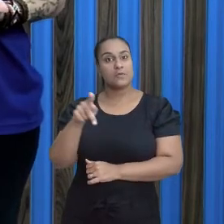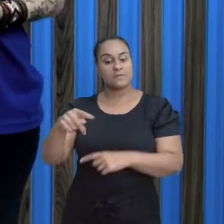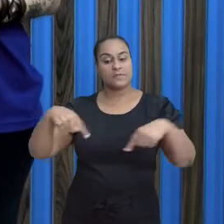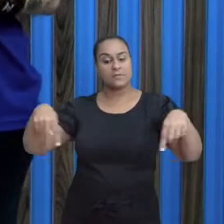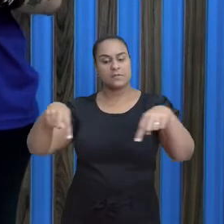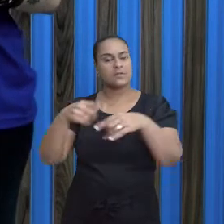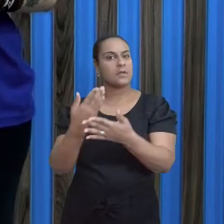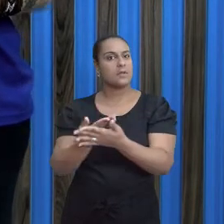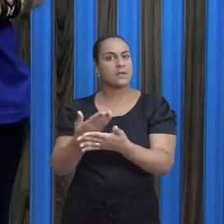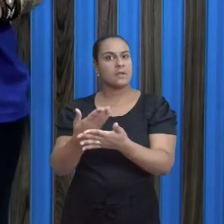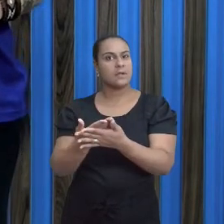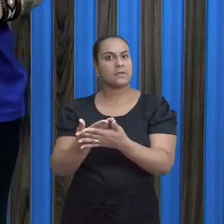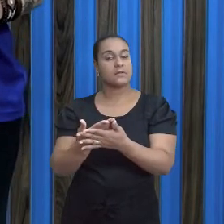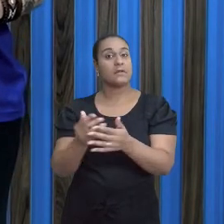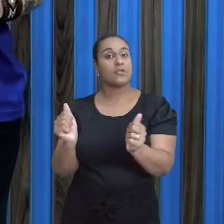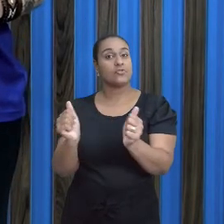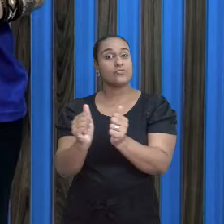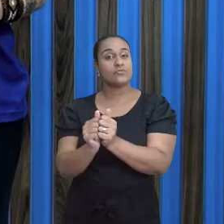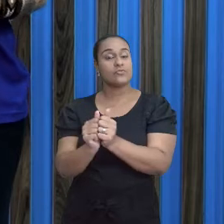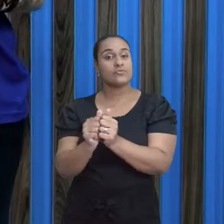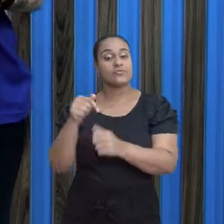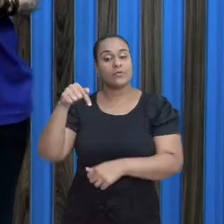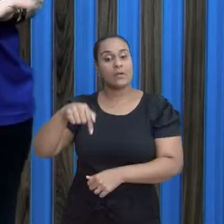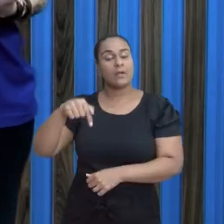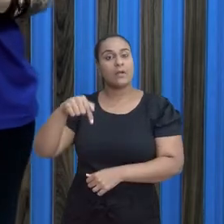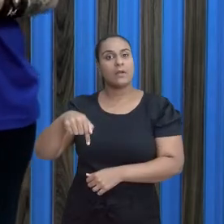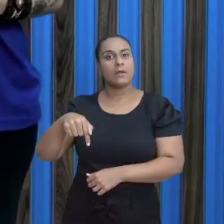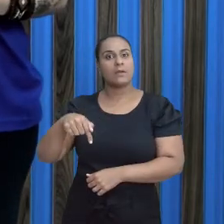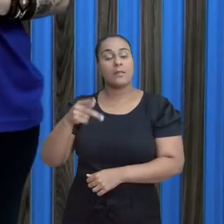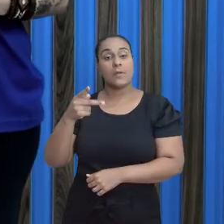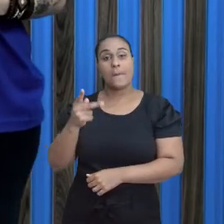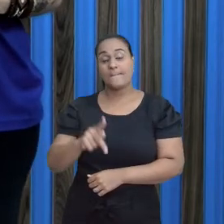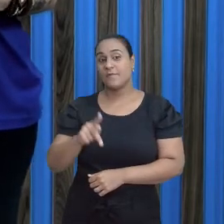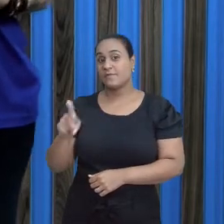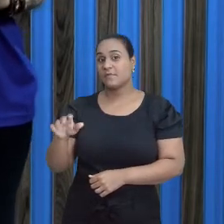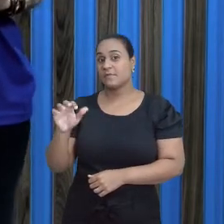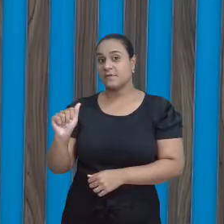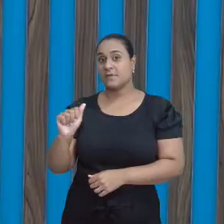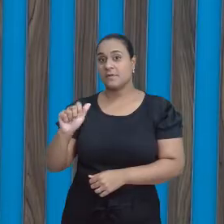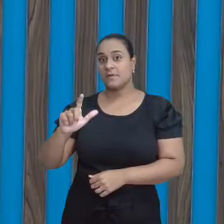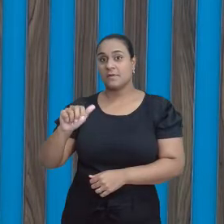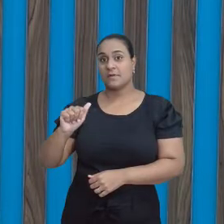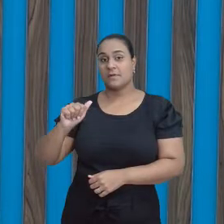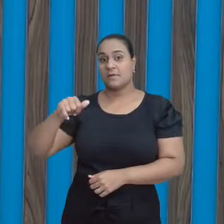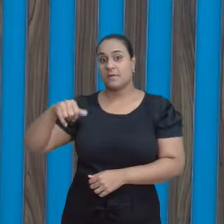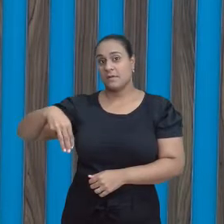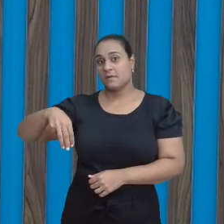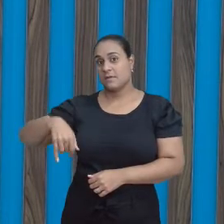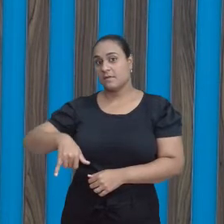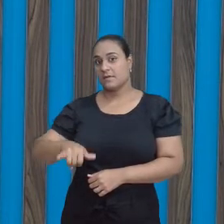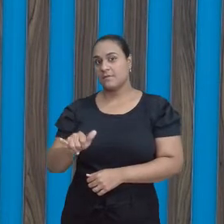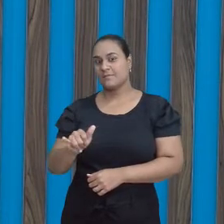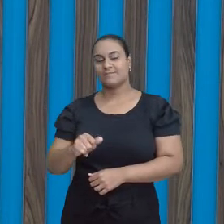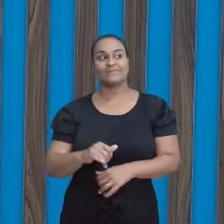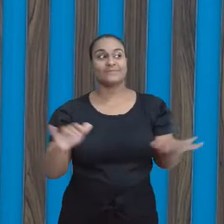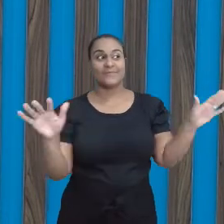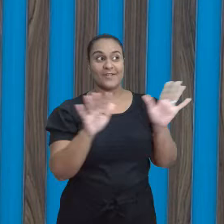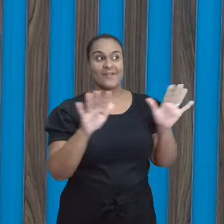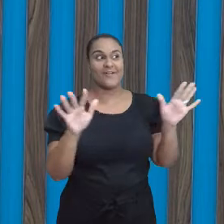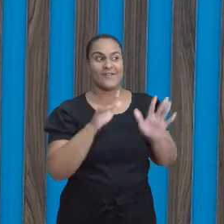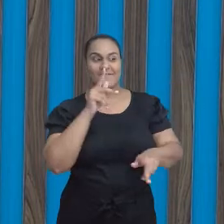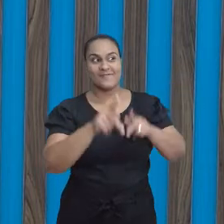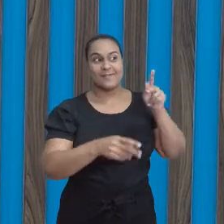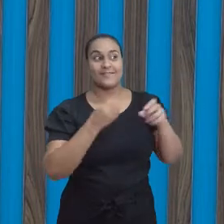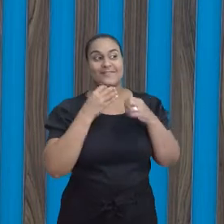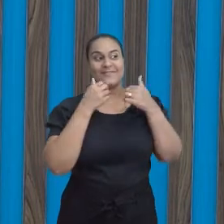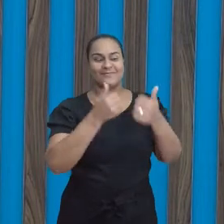de aula e junto com a gente aqui no estúdio tem o professor Alami. Fala aí, Alami. E aí, gente, tudo